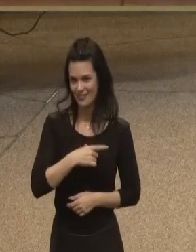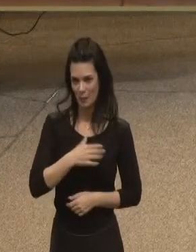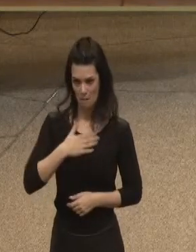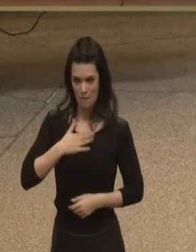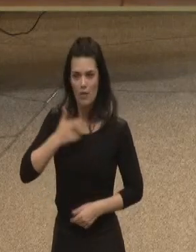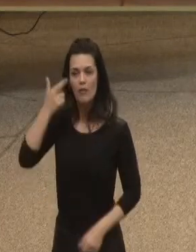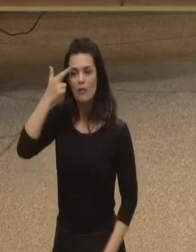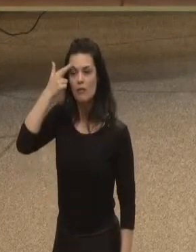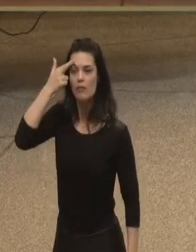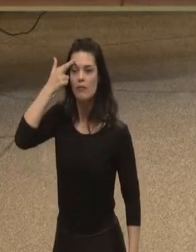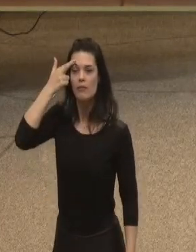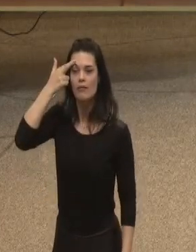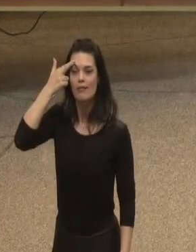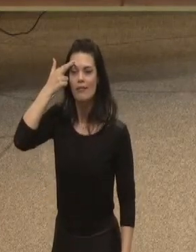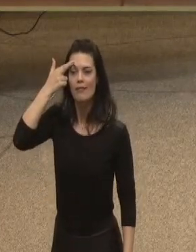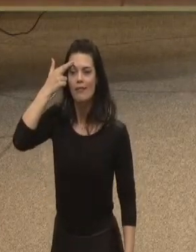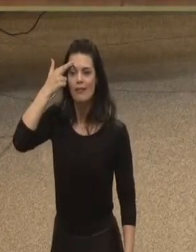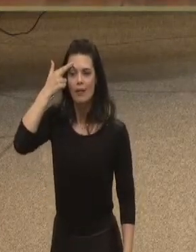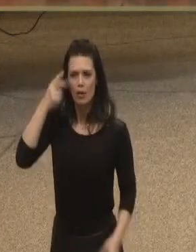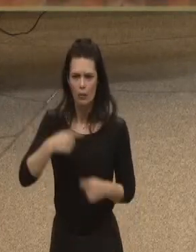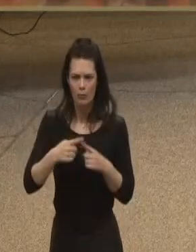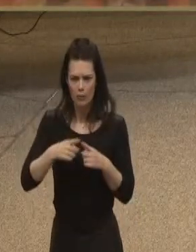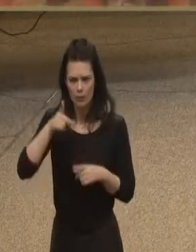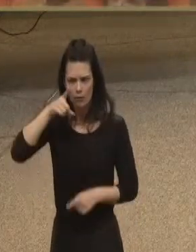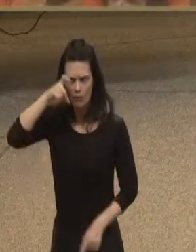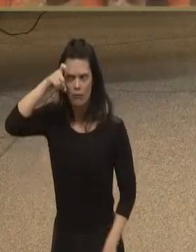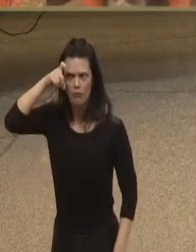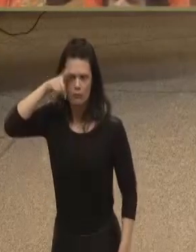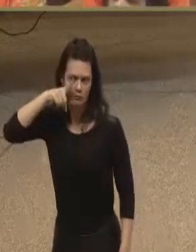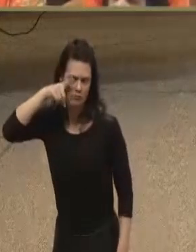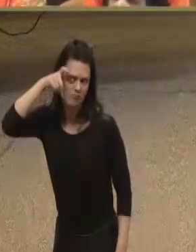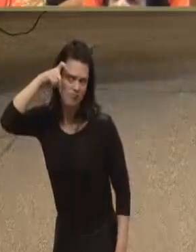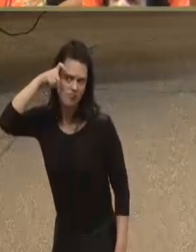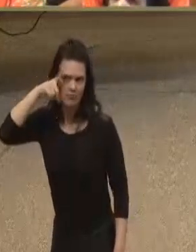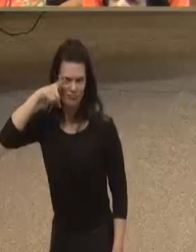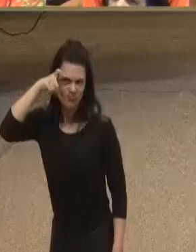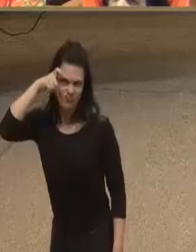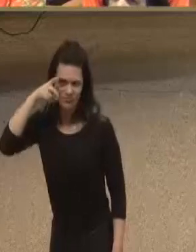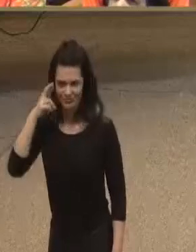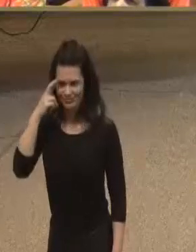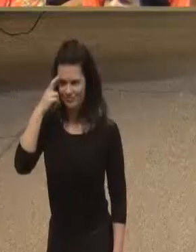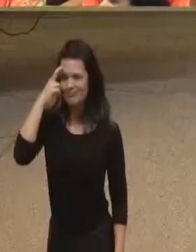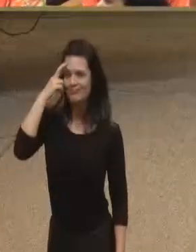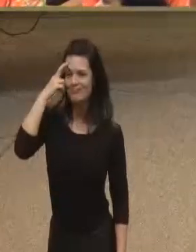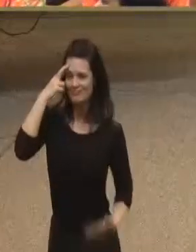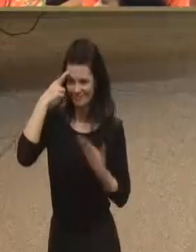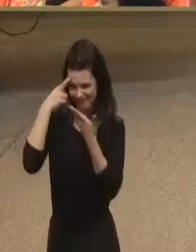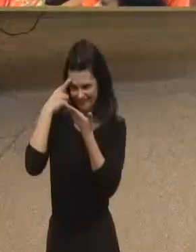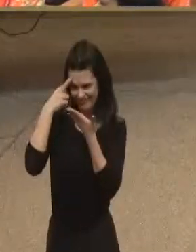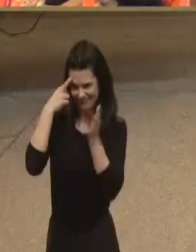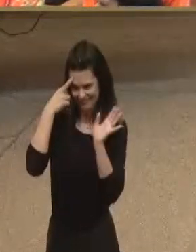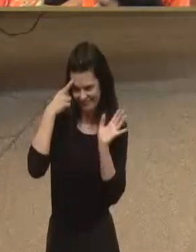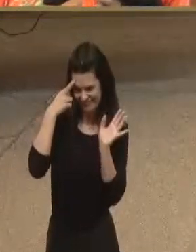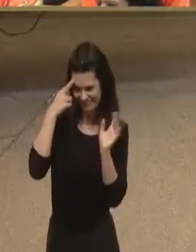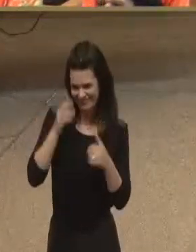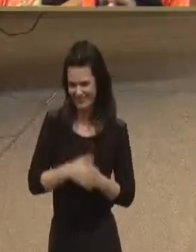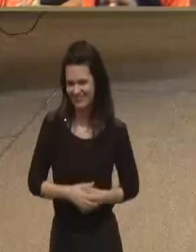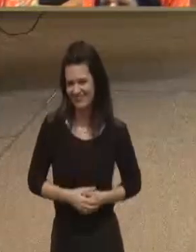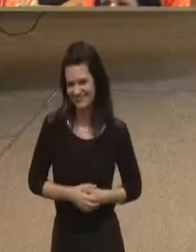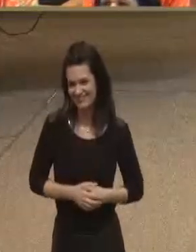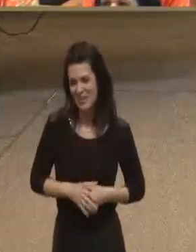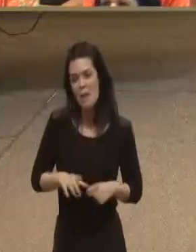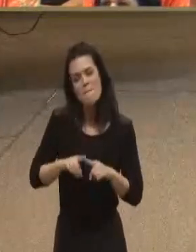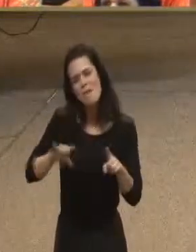fazem assim. Dizem que é porque eu levanto a sobrancelha, não é isso quando eu falo? Mas é um privilégio, é